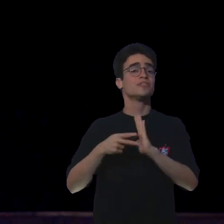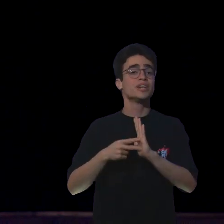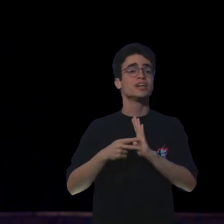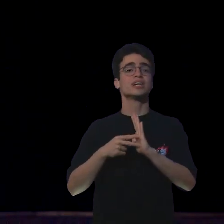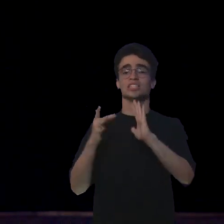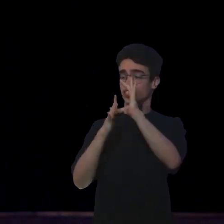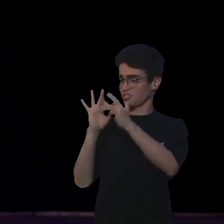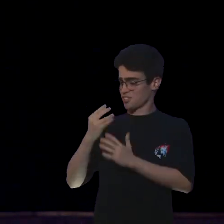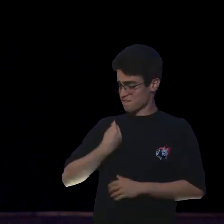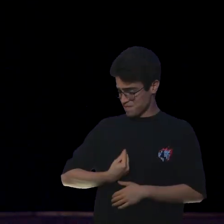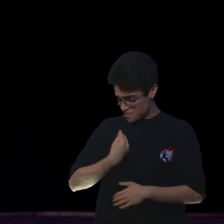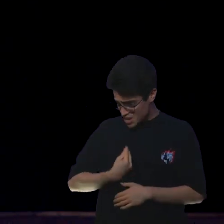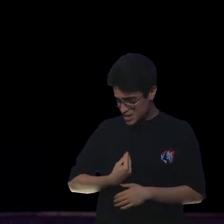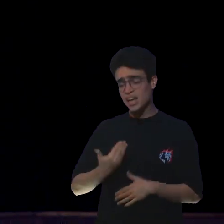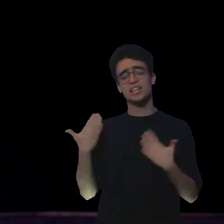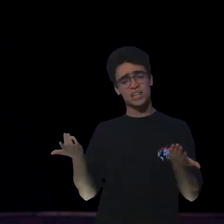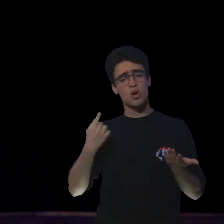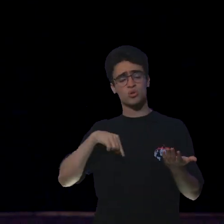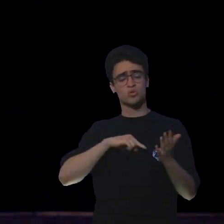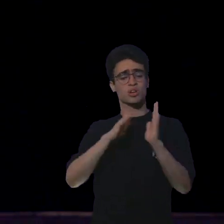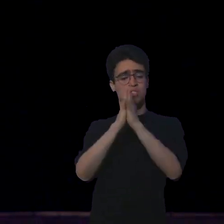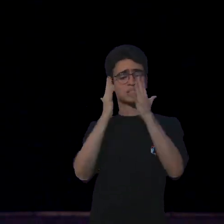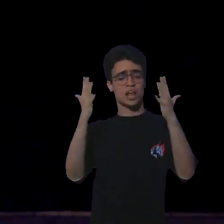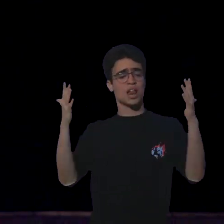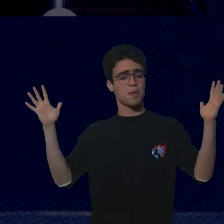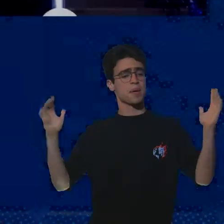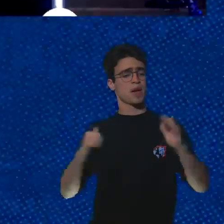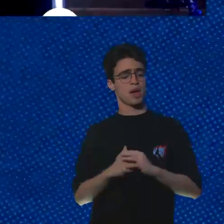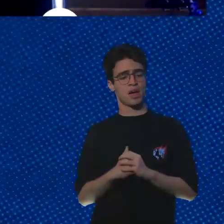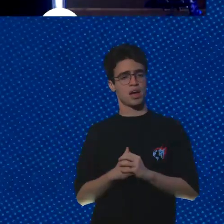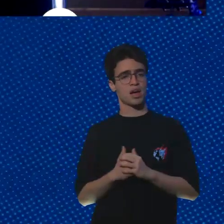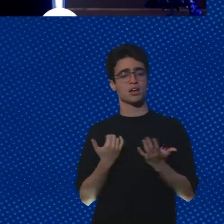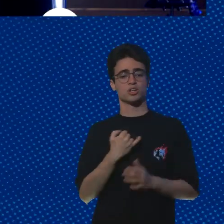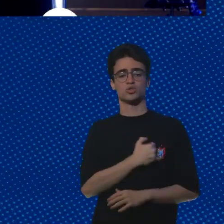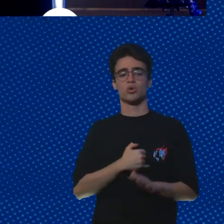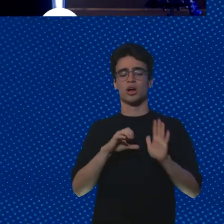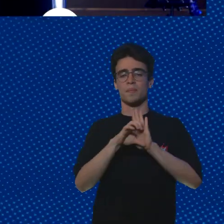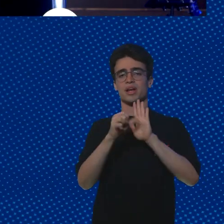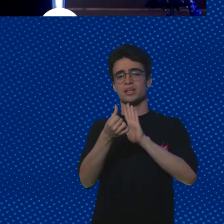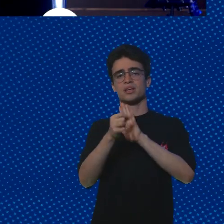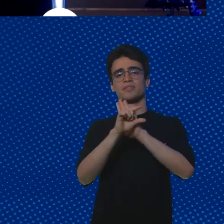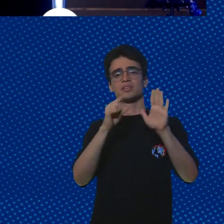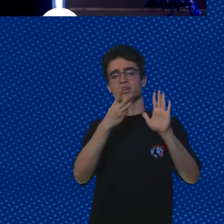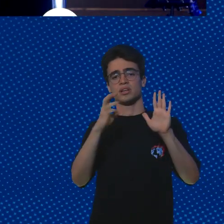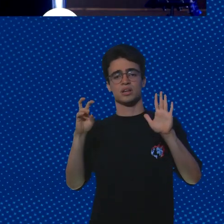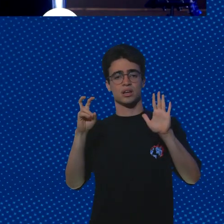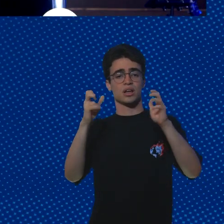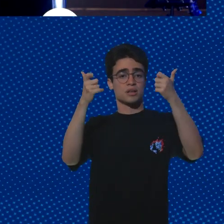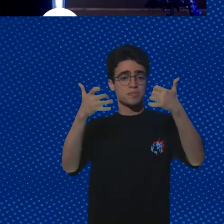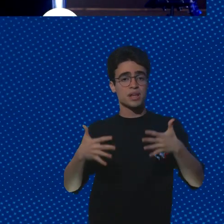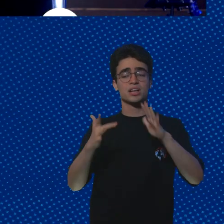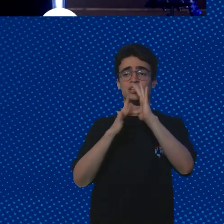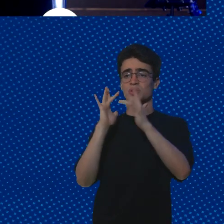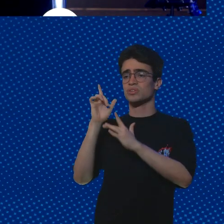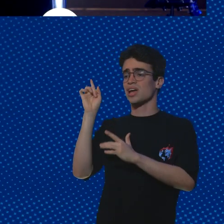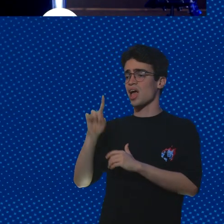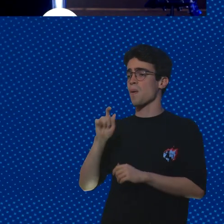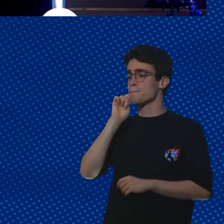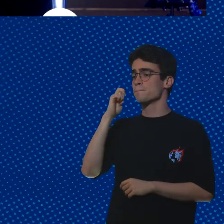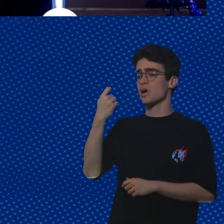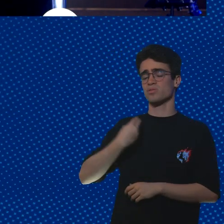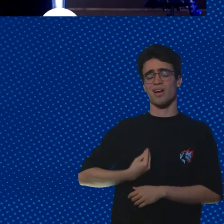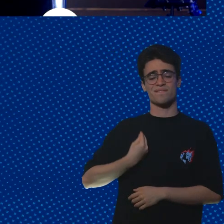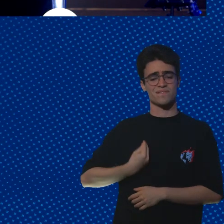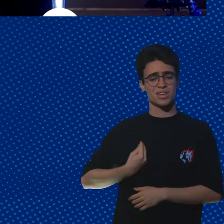Jesus. João 6,35 vai falar, eu sou o pão da vida, aquele que vem a mim nunca terá